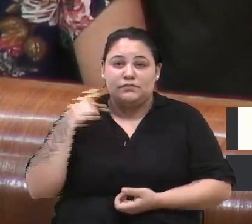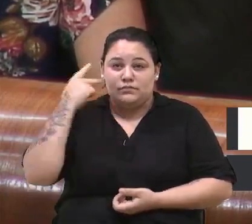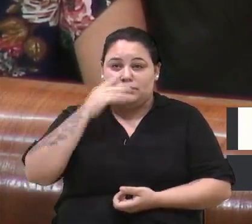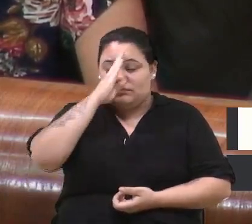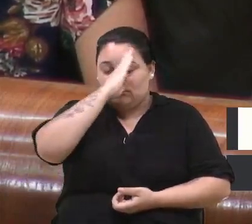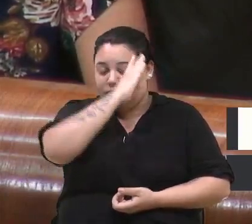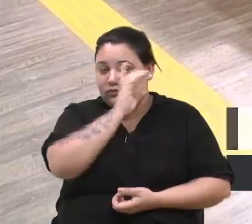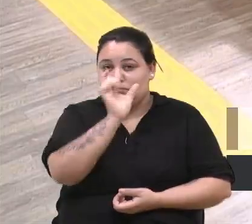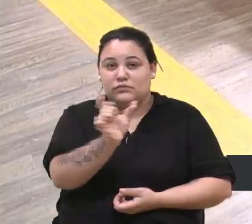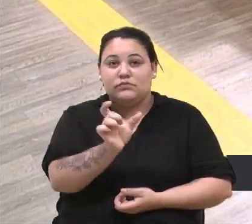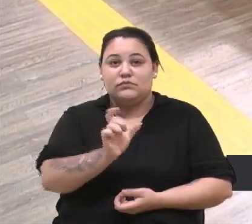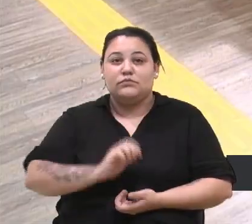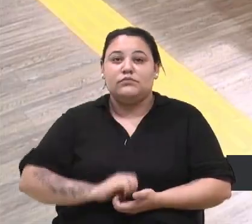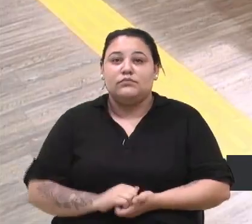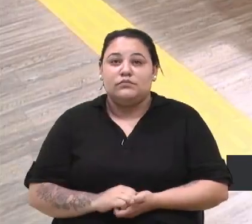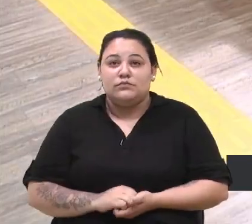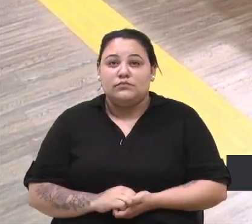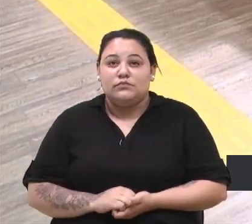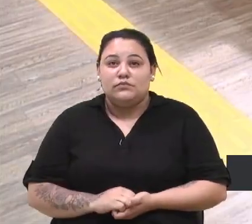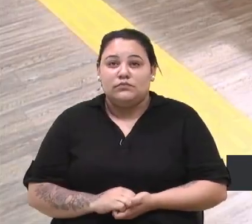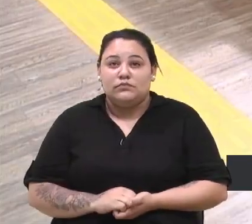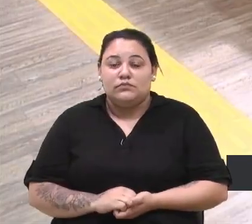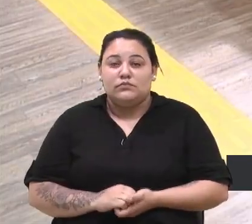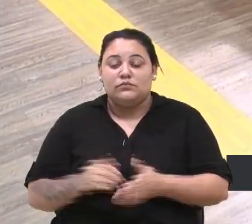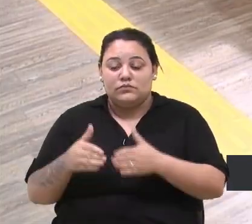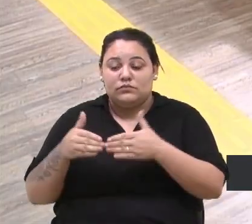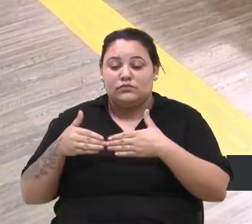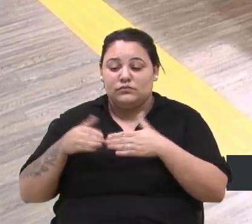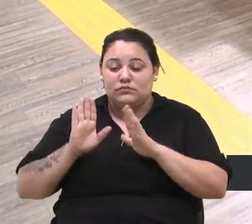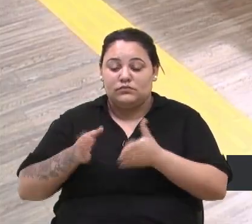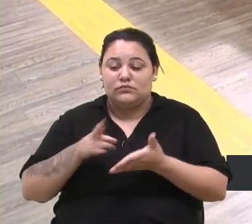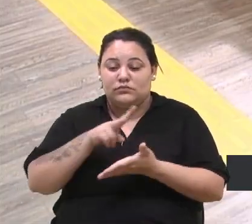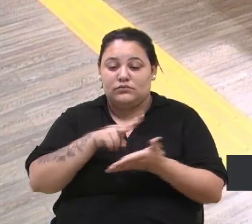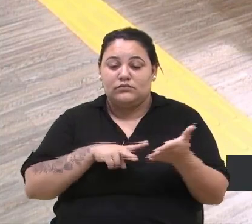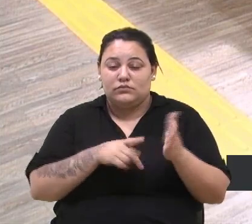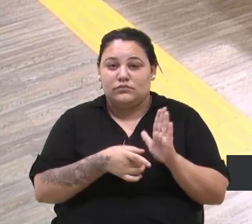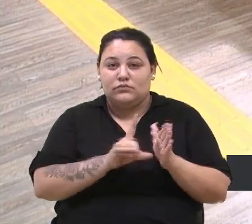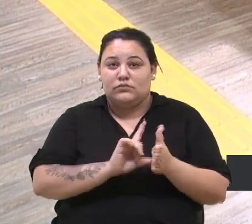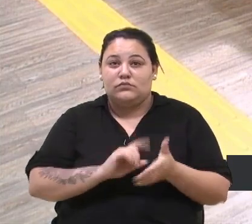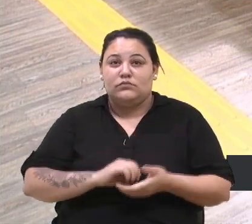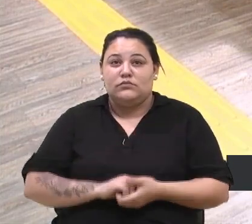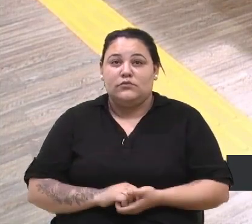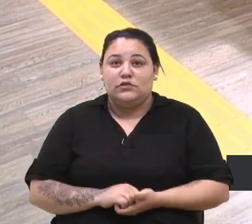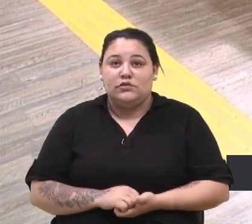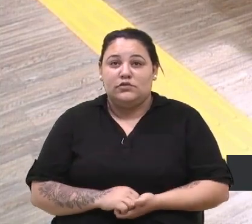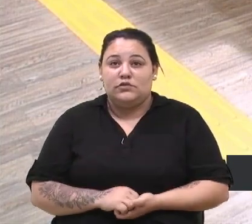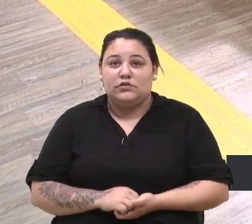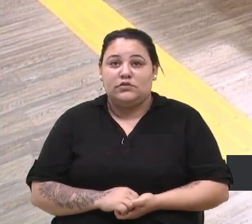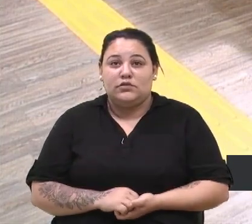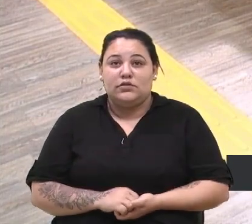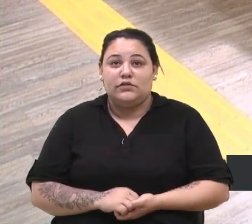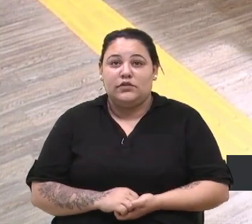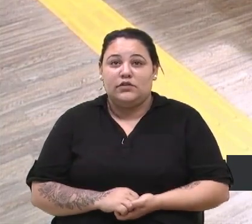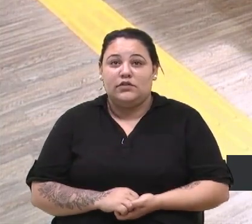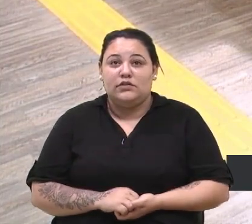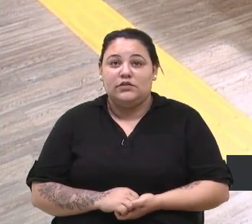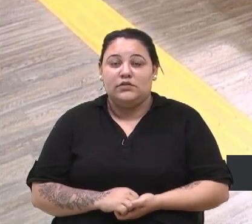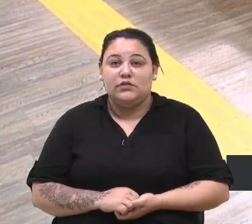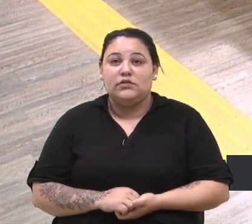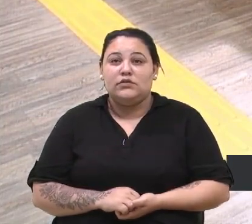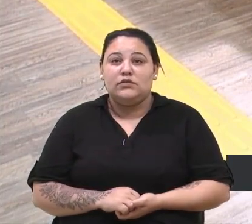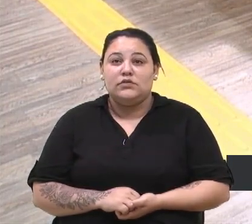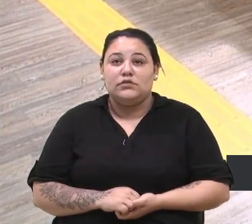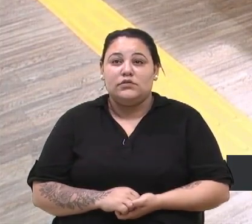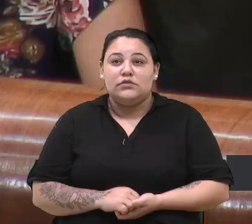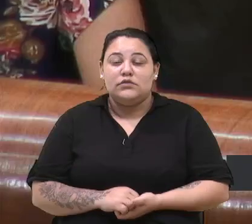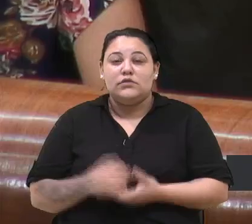palavra. Peço dispensa, senhor presidente, ter pedido, ter lido na sessão anterior. Obrigado. Feita a dispensa,